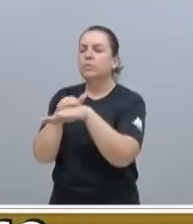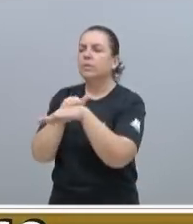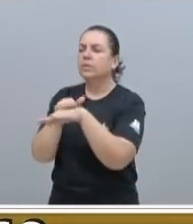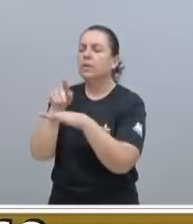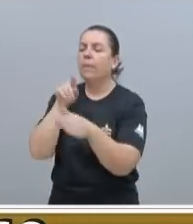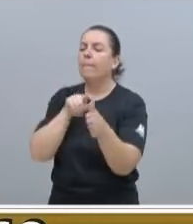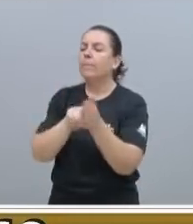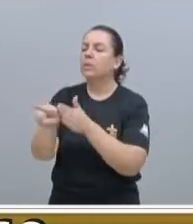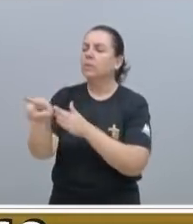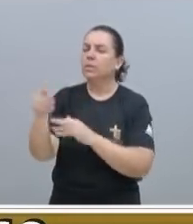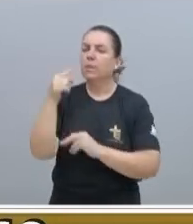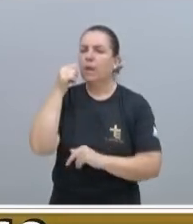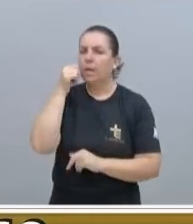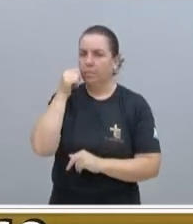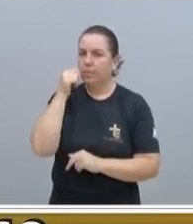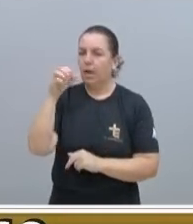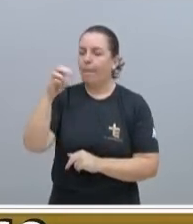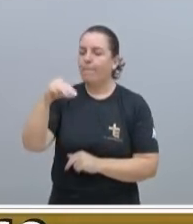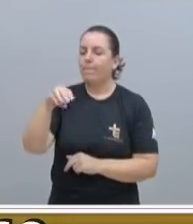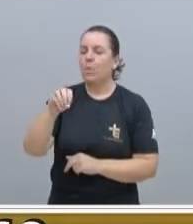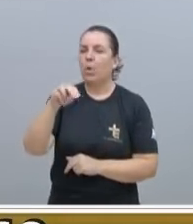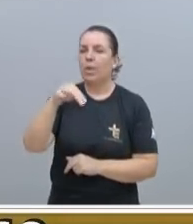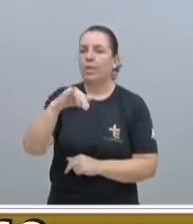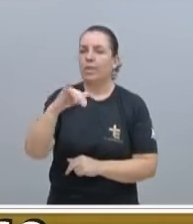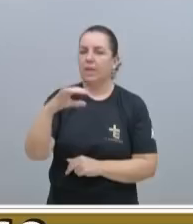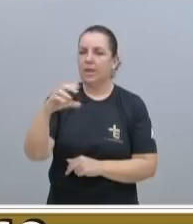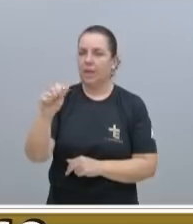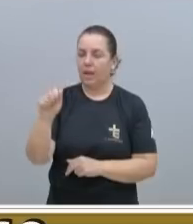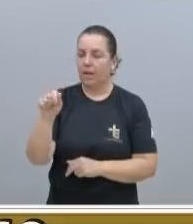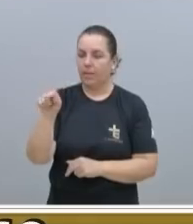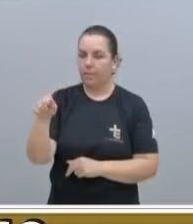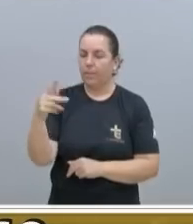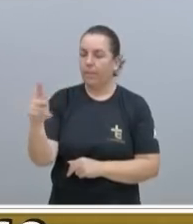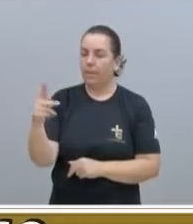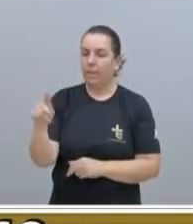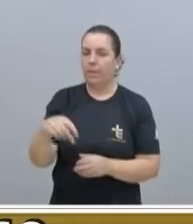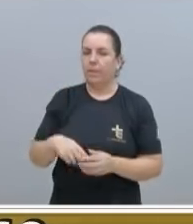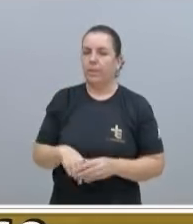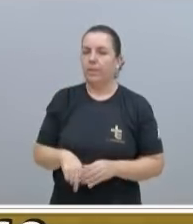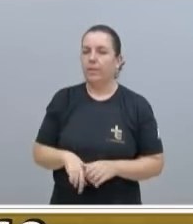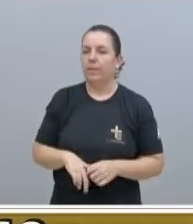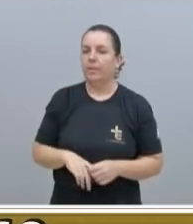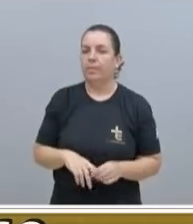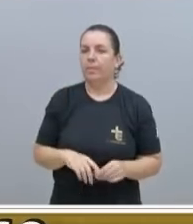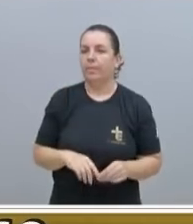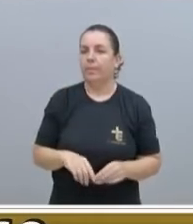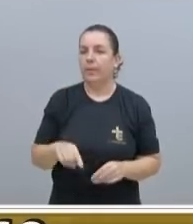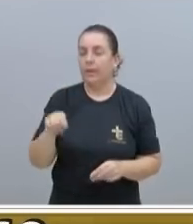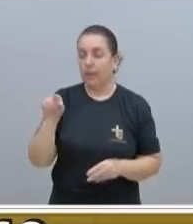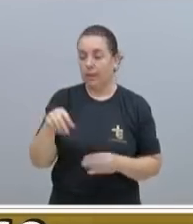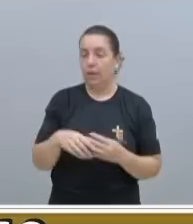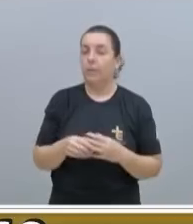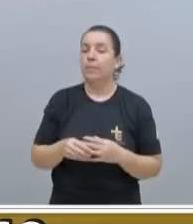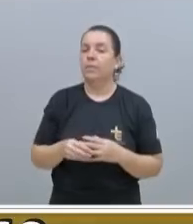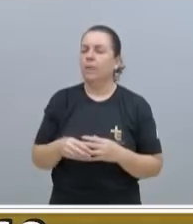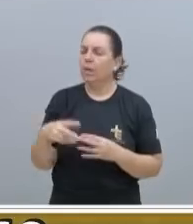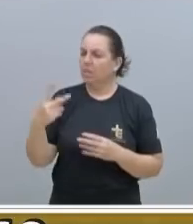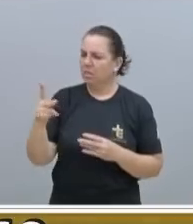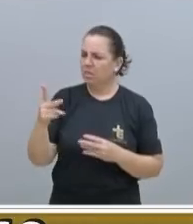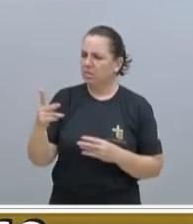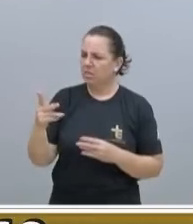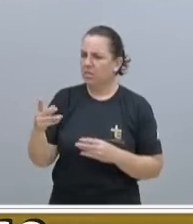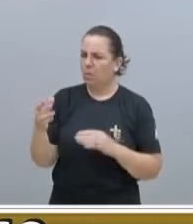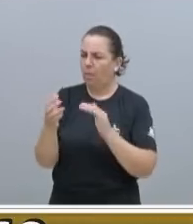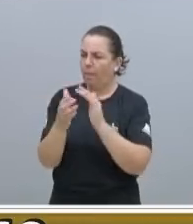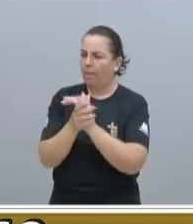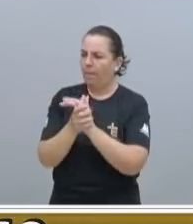mônica teu marido é pior não vou falar de santo agostinho lado do marido patrícia patrícia um homem